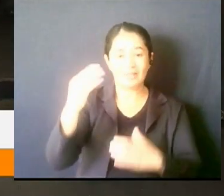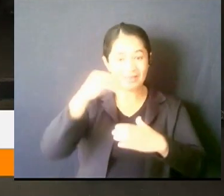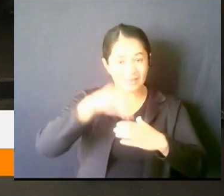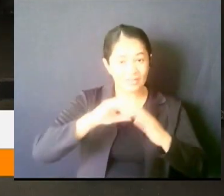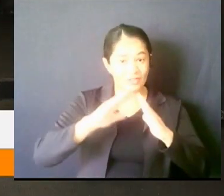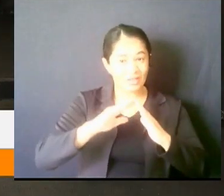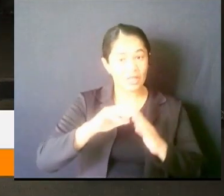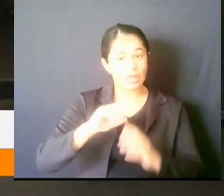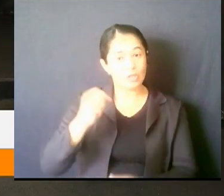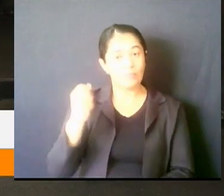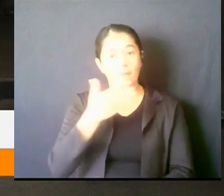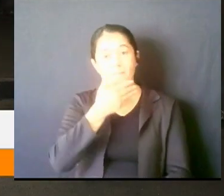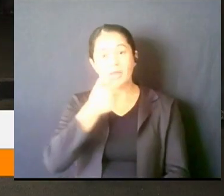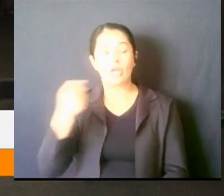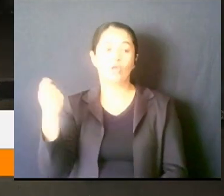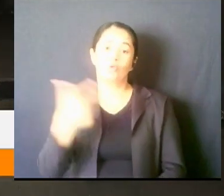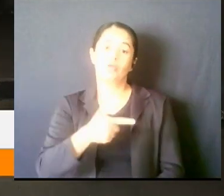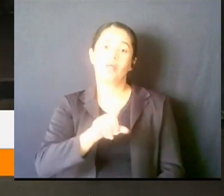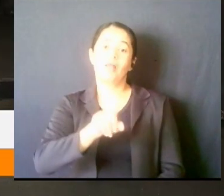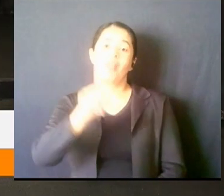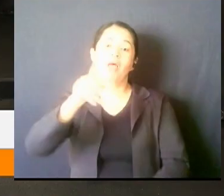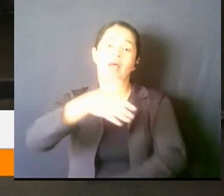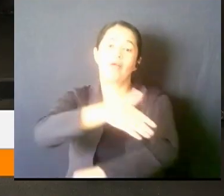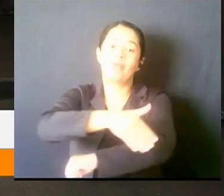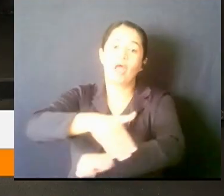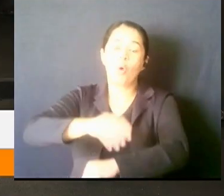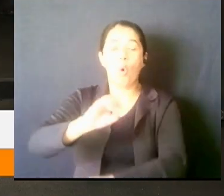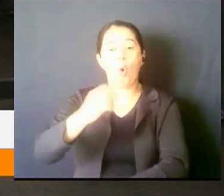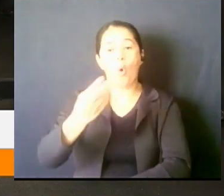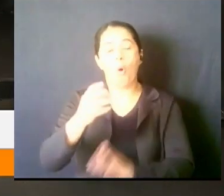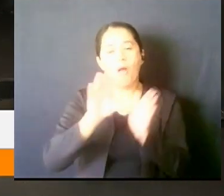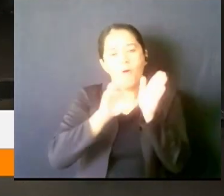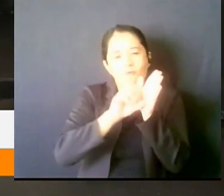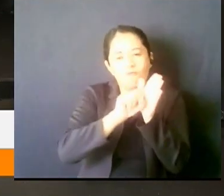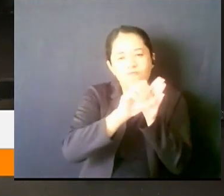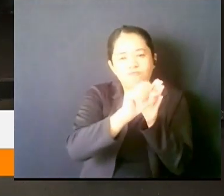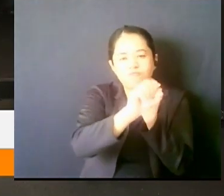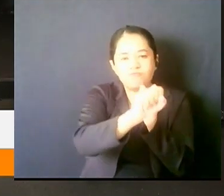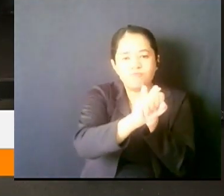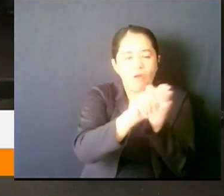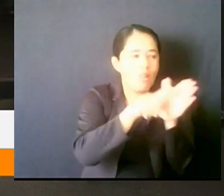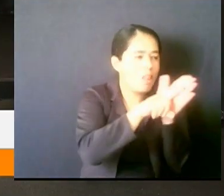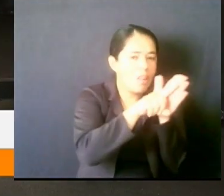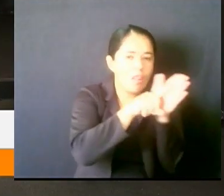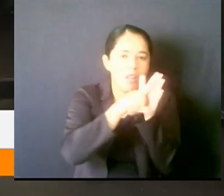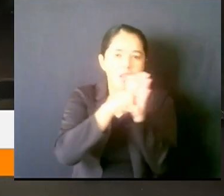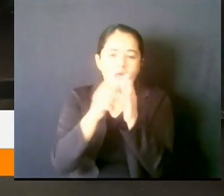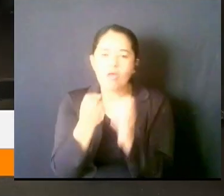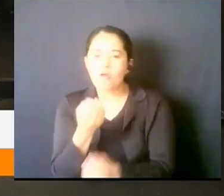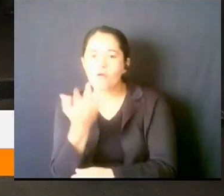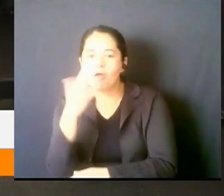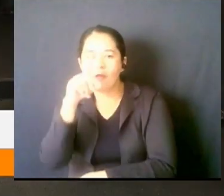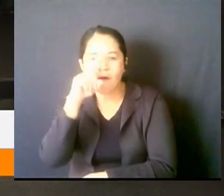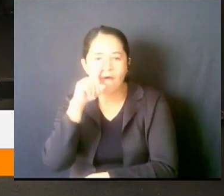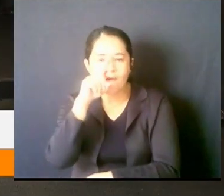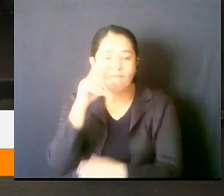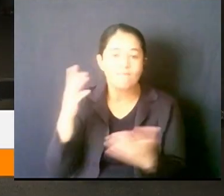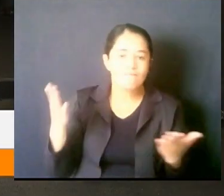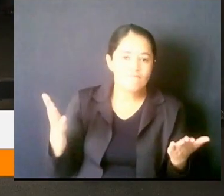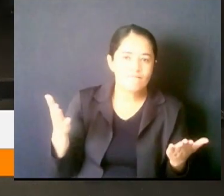dando um Google, por exemplo, né? Vamos lá, gravidez na adolescência, quais os riscos? Gravidez na adolescência ou